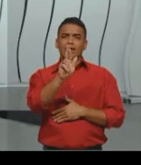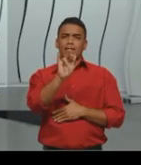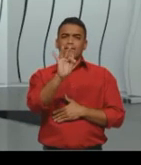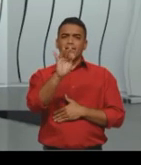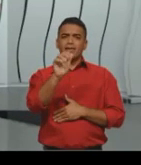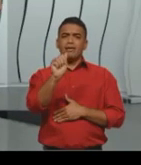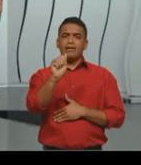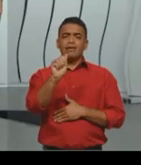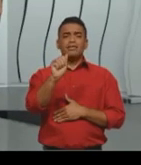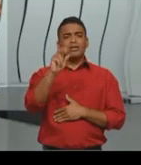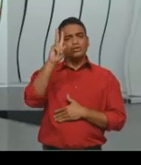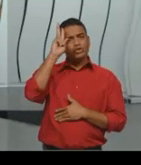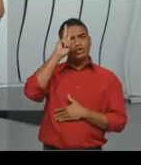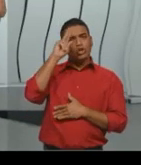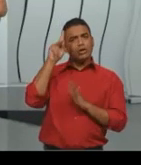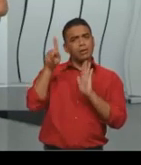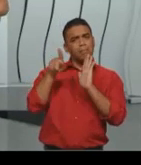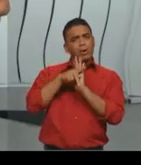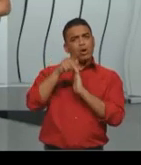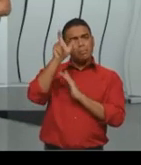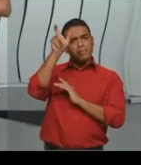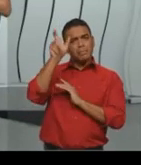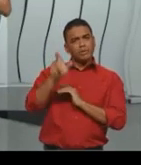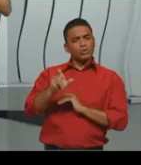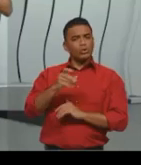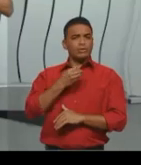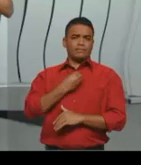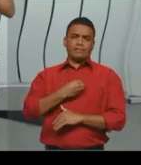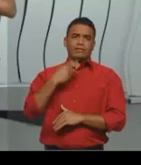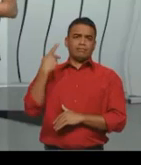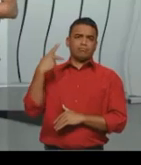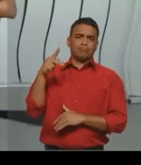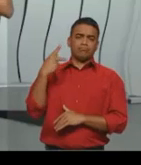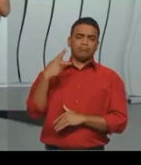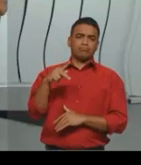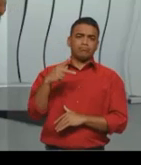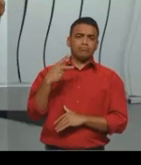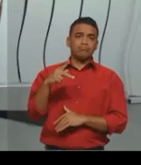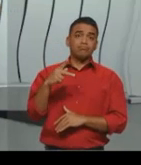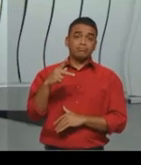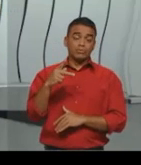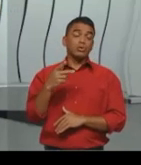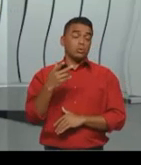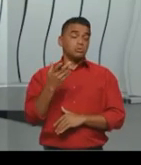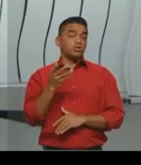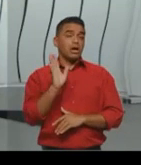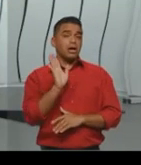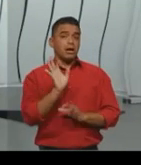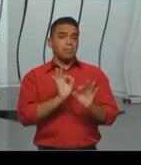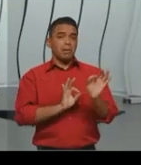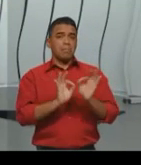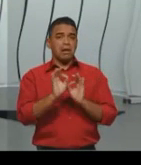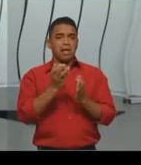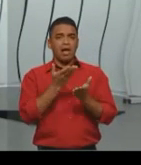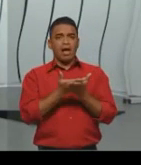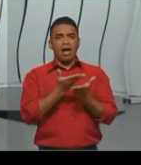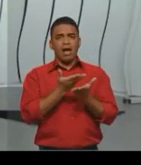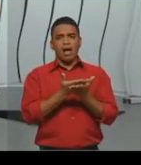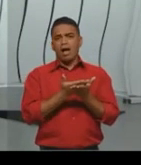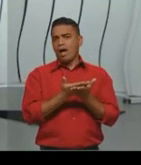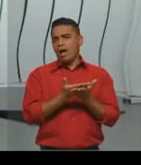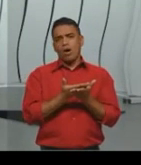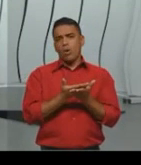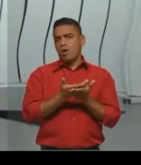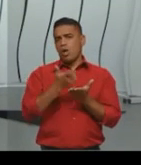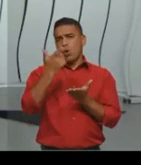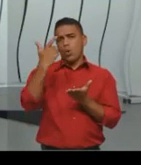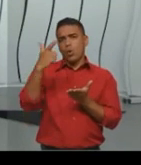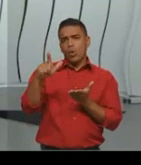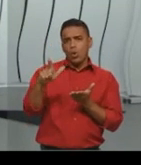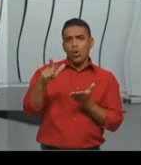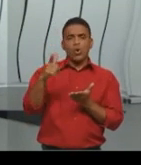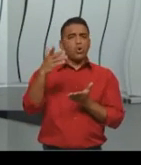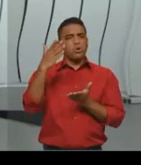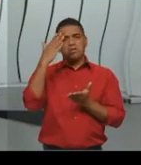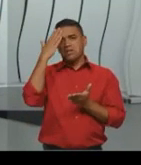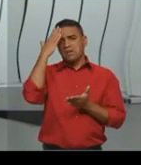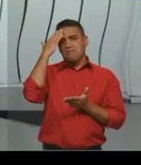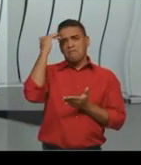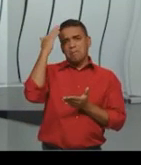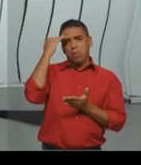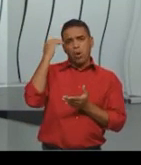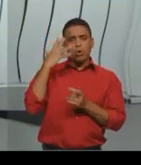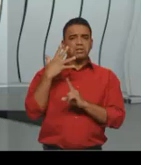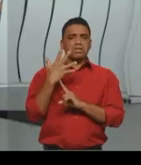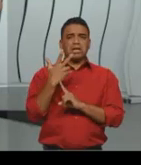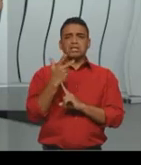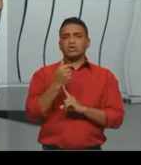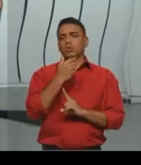a biografia preparei uma aula também de outras biografias, aí, que é um gênero que a gente usa demais, que falar de um artista, então você tem que falar